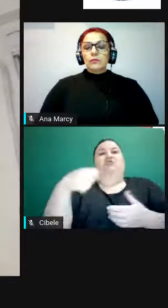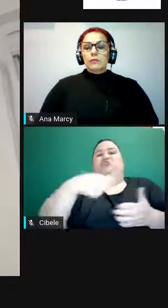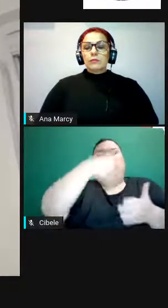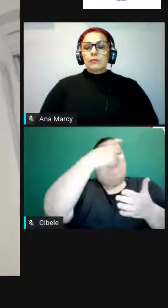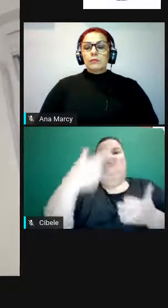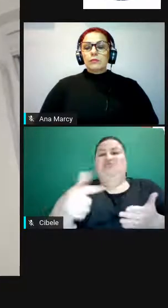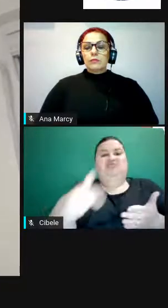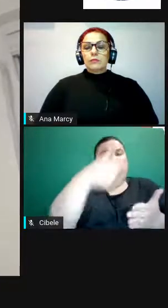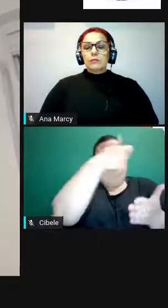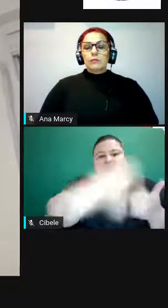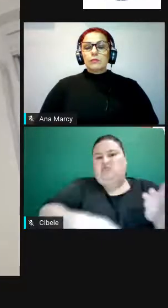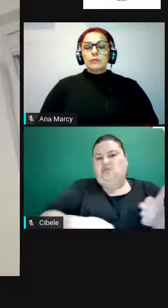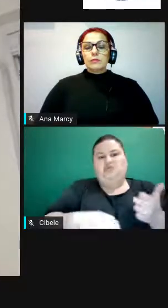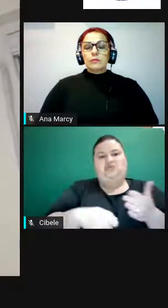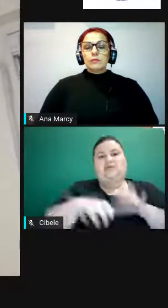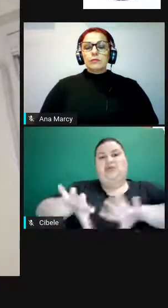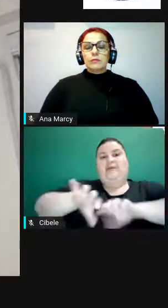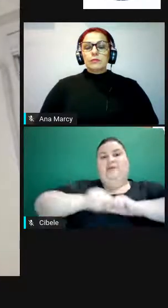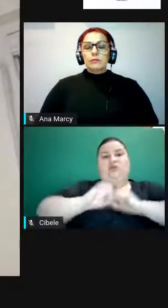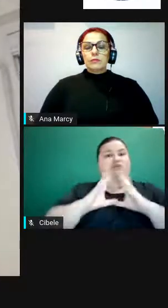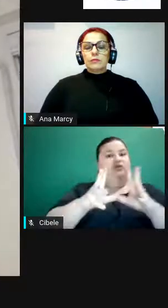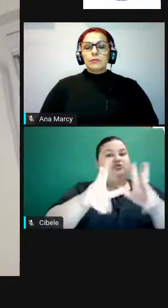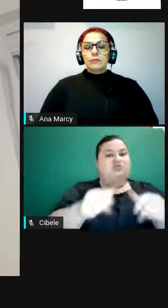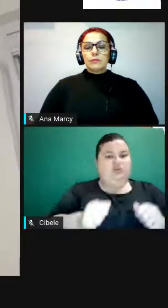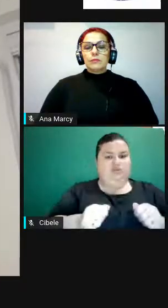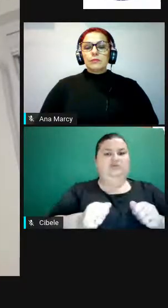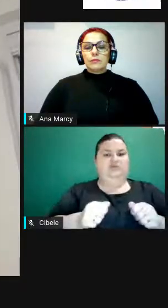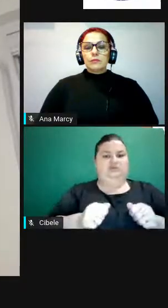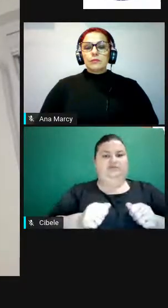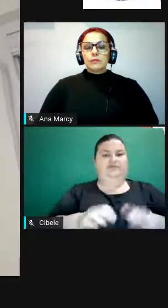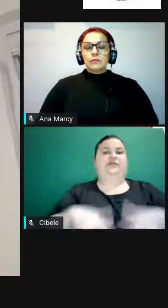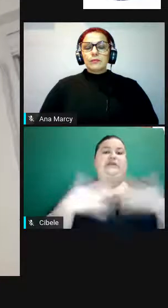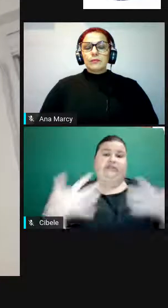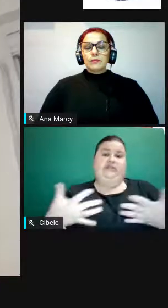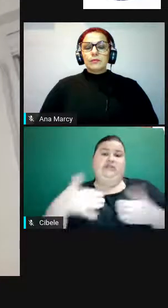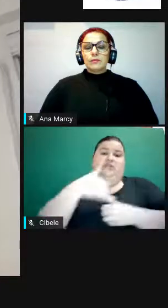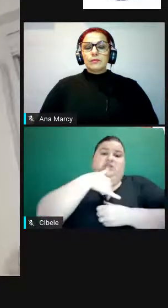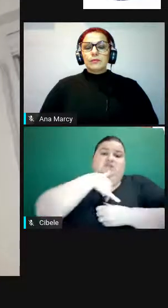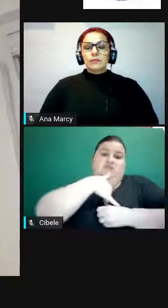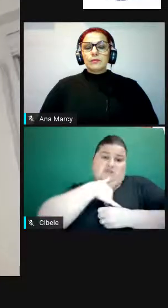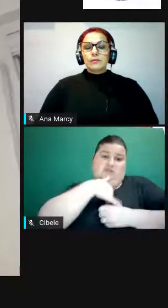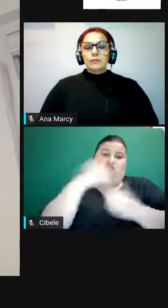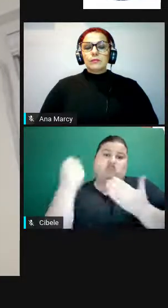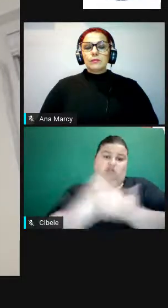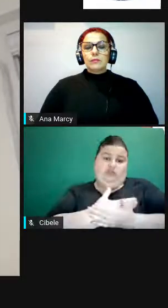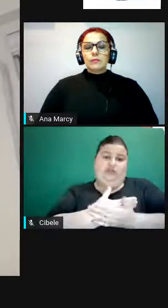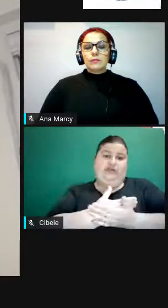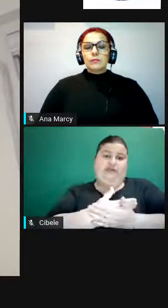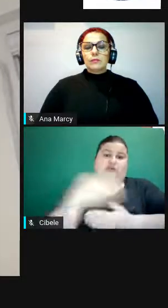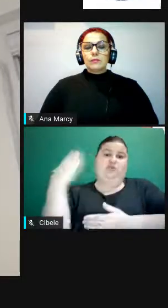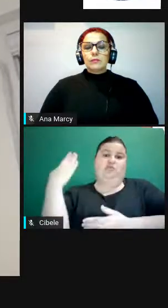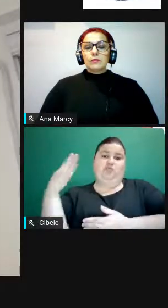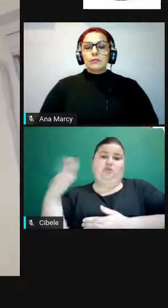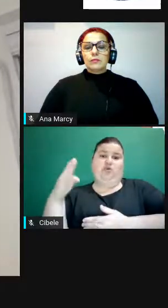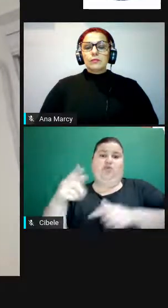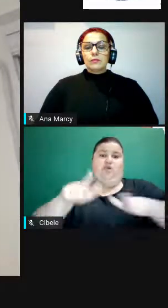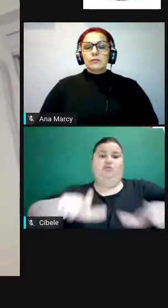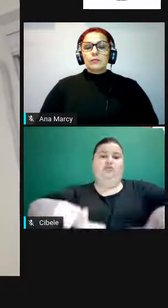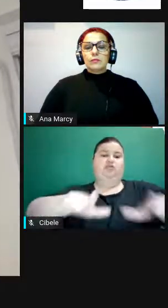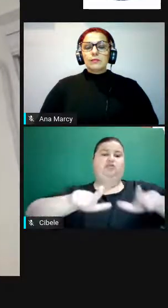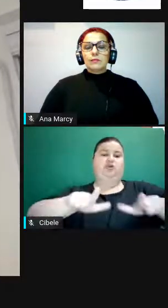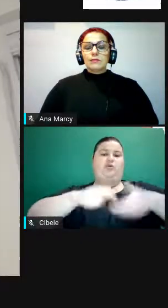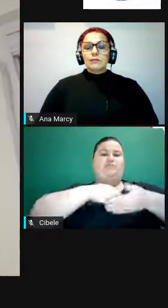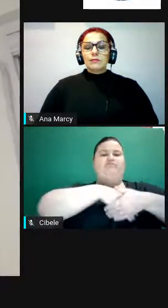instituições que contratem todos esses profissionais e acaba acontecendo o fato triste a gente sabe que acontece que é o biólogo colocar o diploma na gaveta